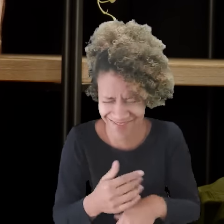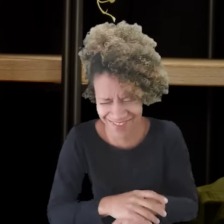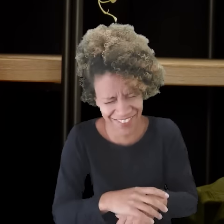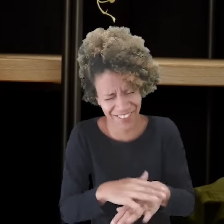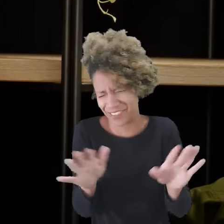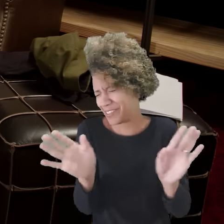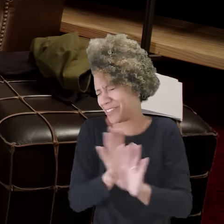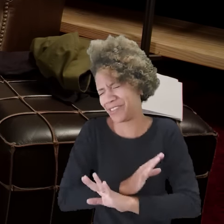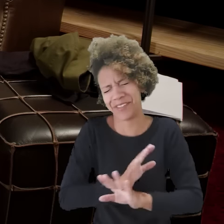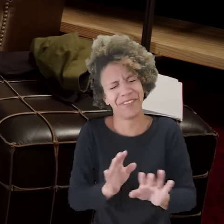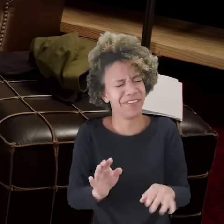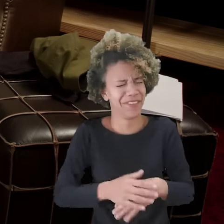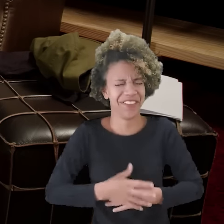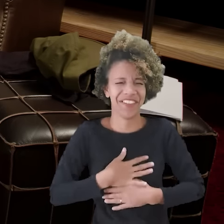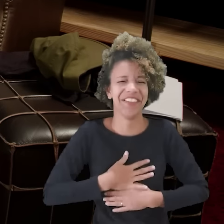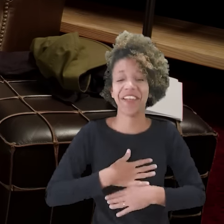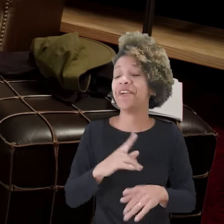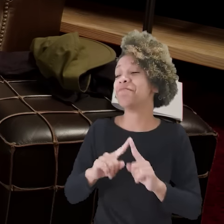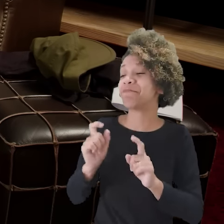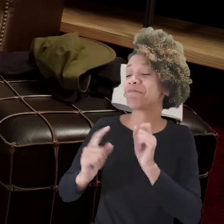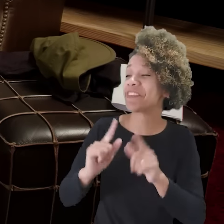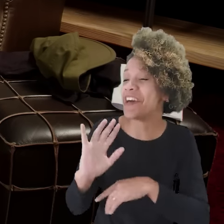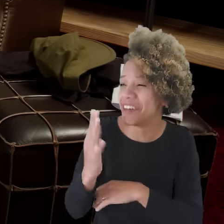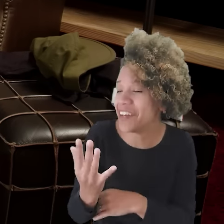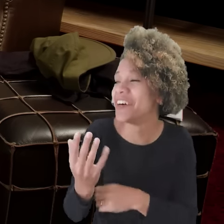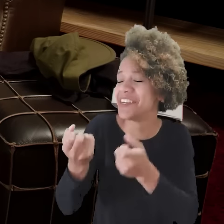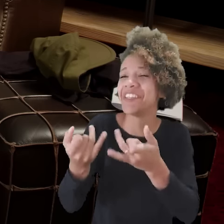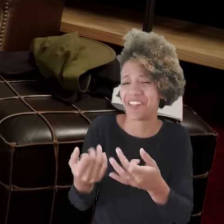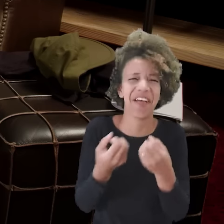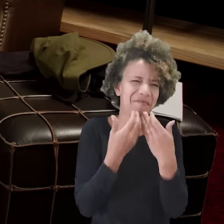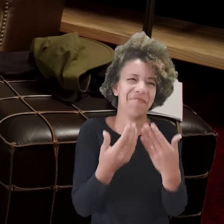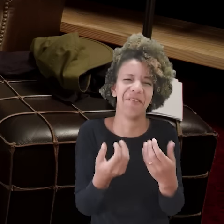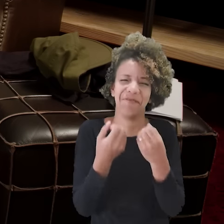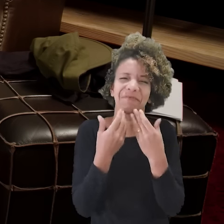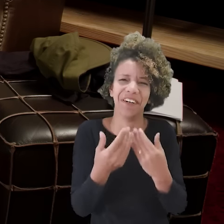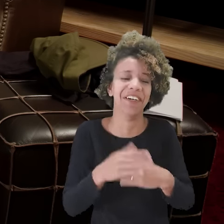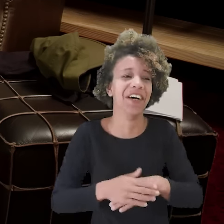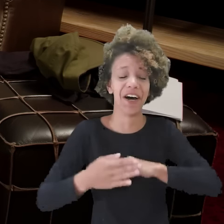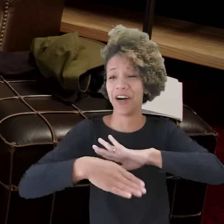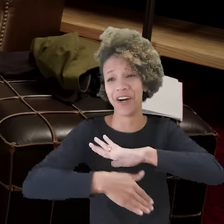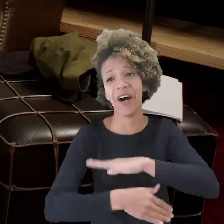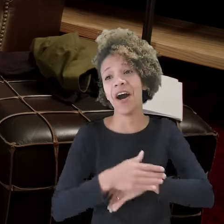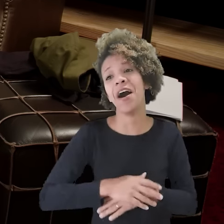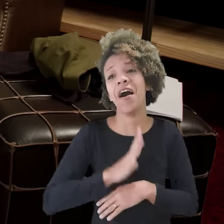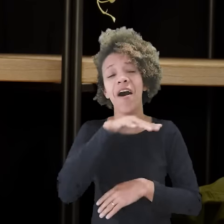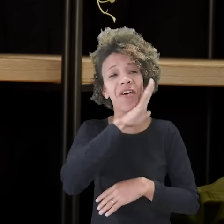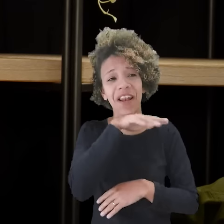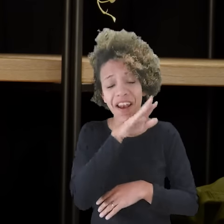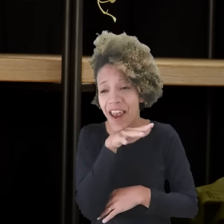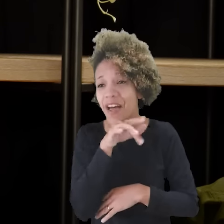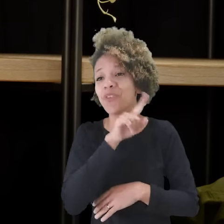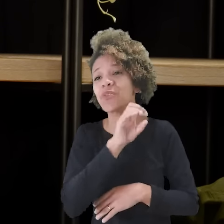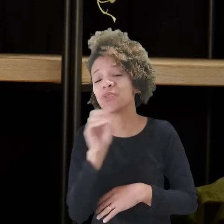o que aconteceu tem algumas explicações foi muito bom tomara tipo leão do zoológico ele fica ali